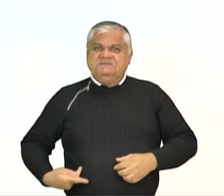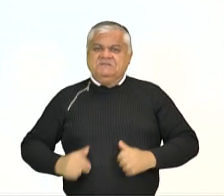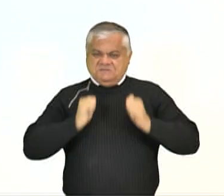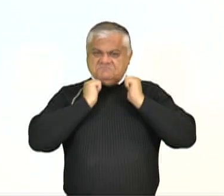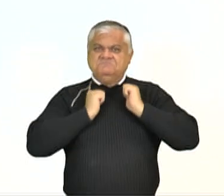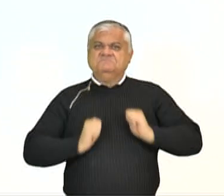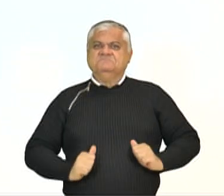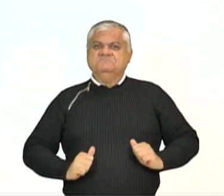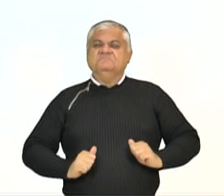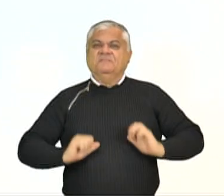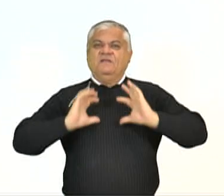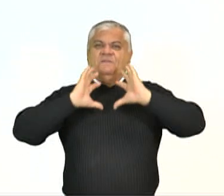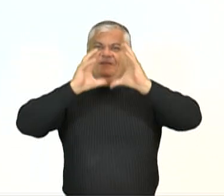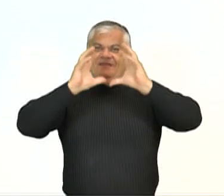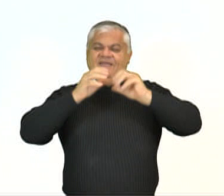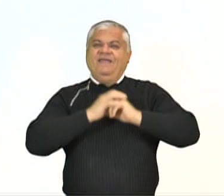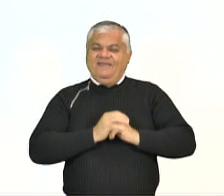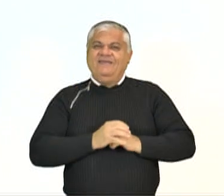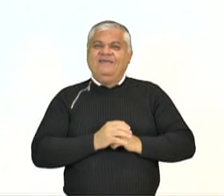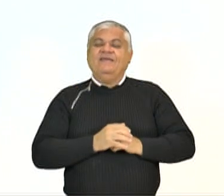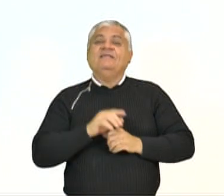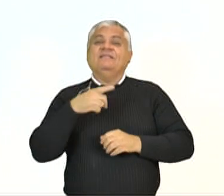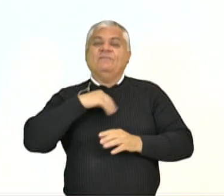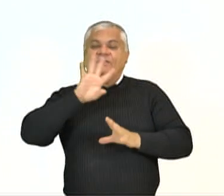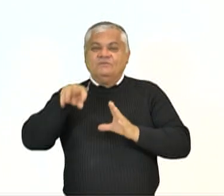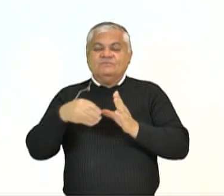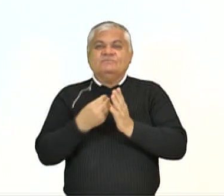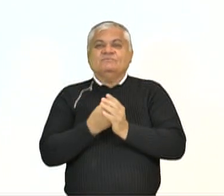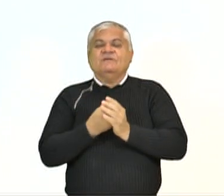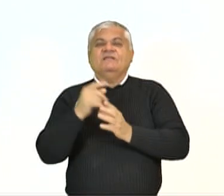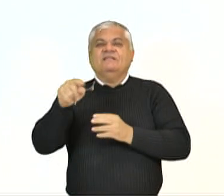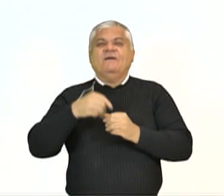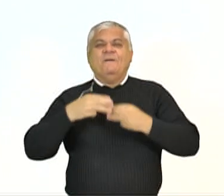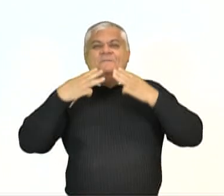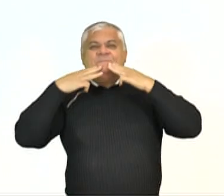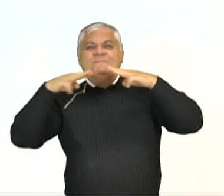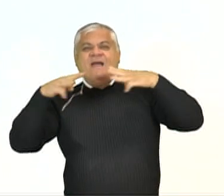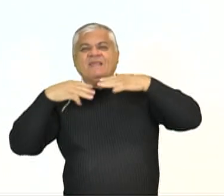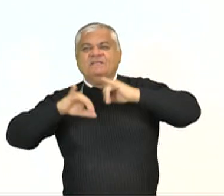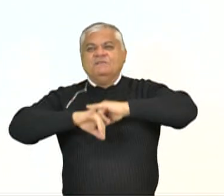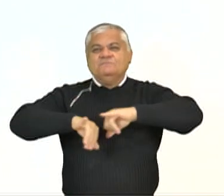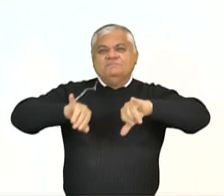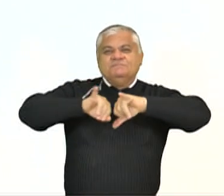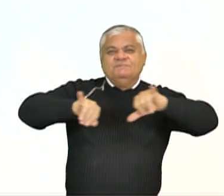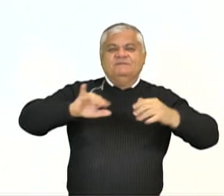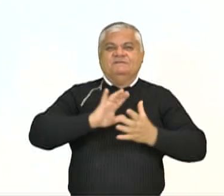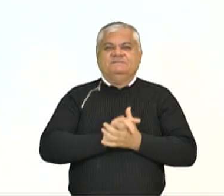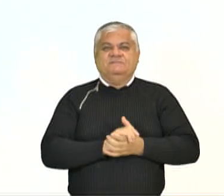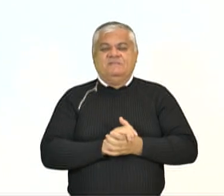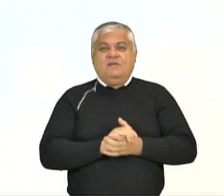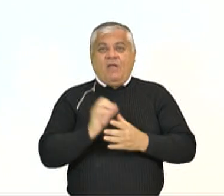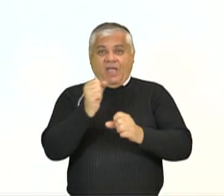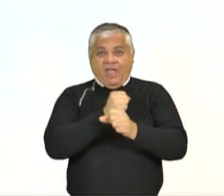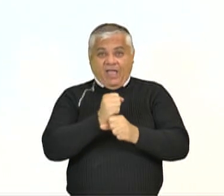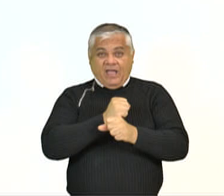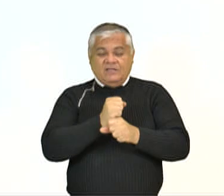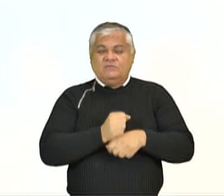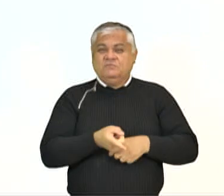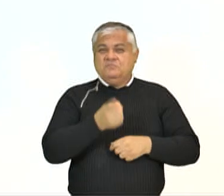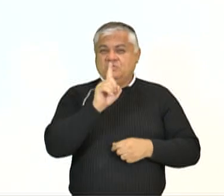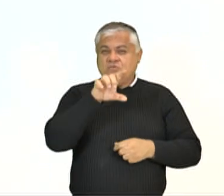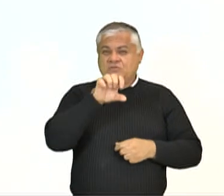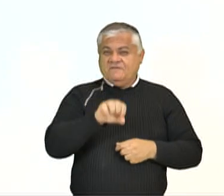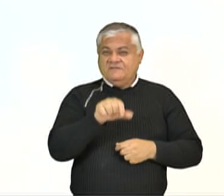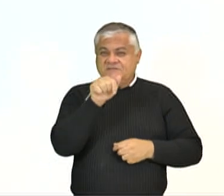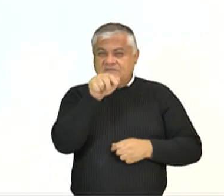Brasileira de Vôlei e incorporando o marketing ao esporte. Então, aí nesse ano, em 1975, ele viu como